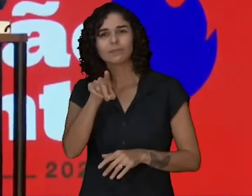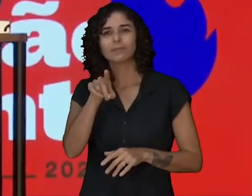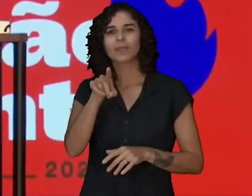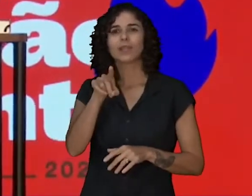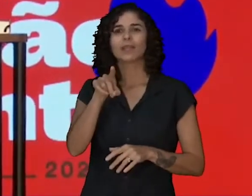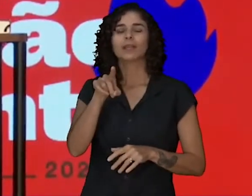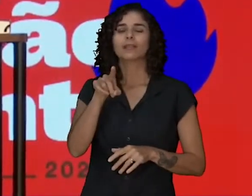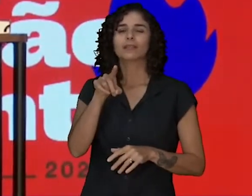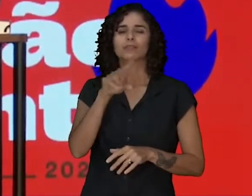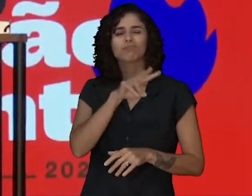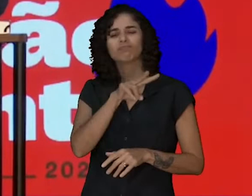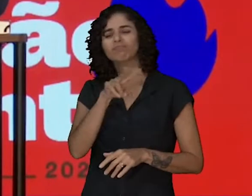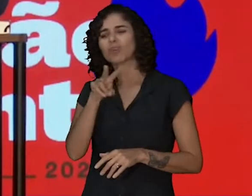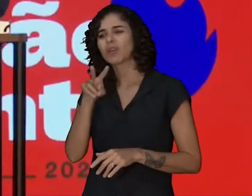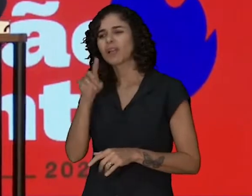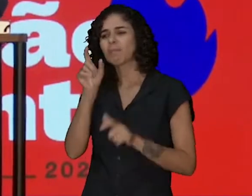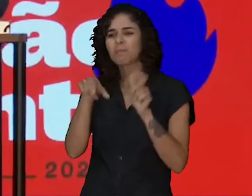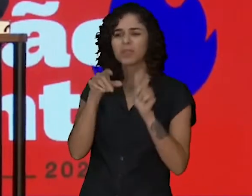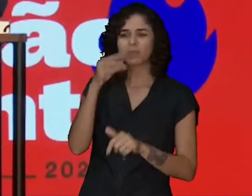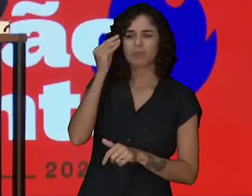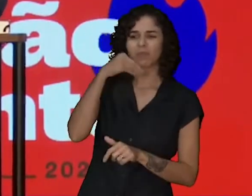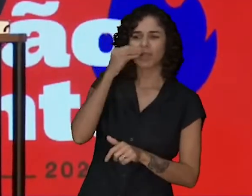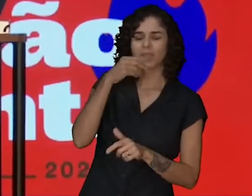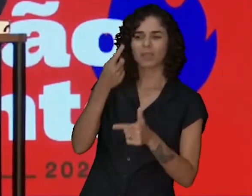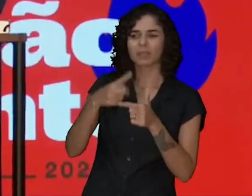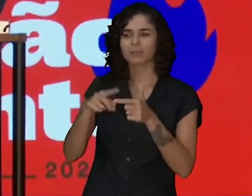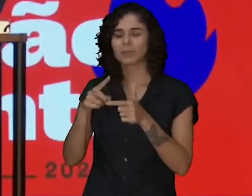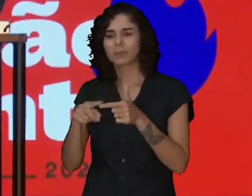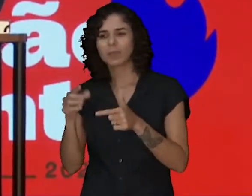fraquezas das pessoas, você vai se perder.